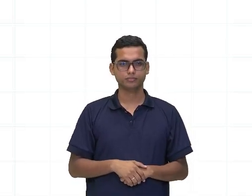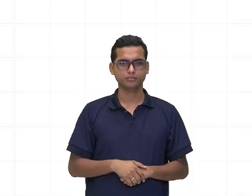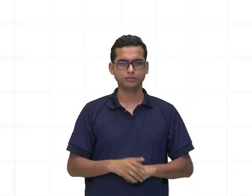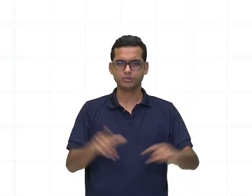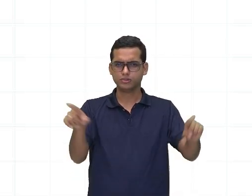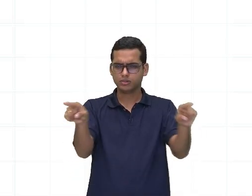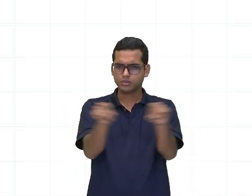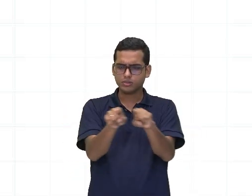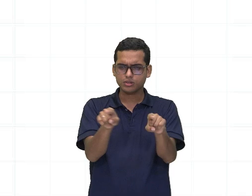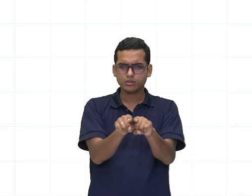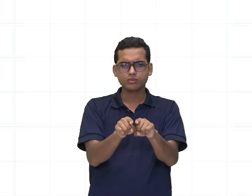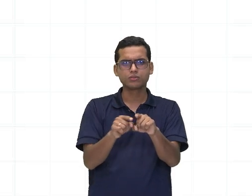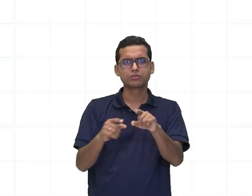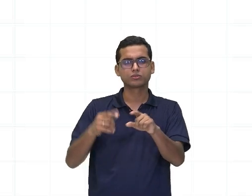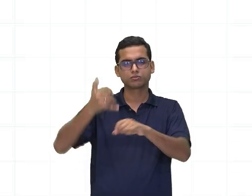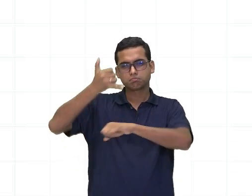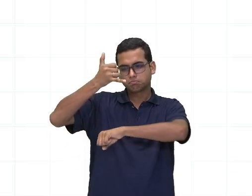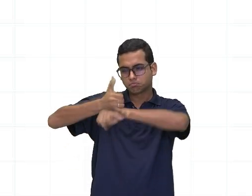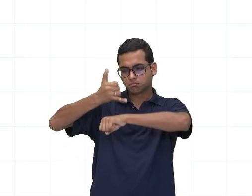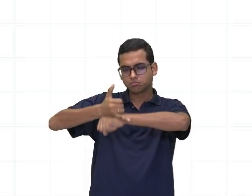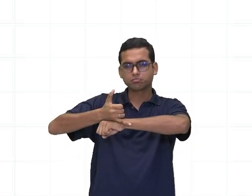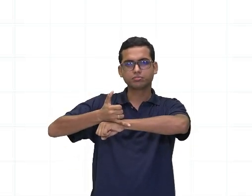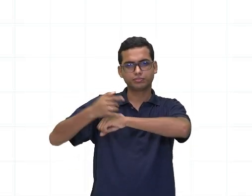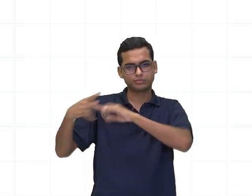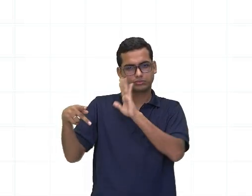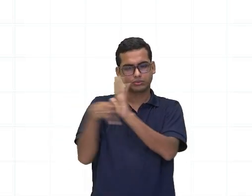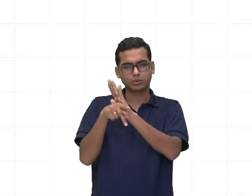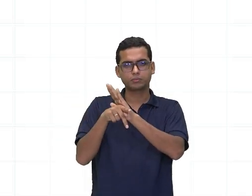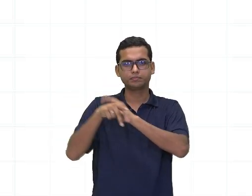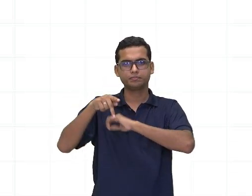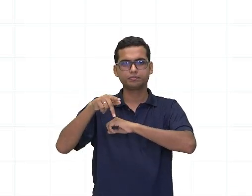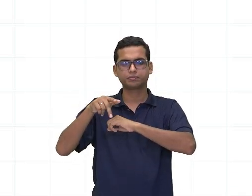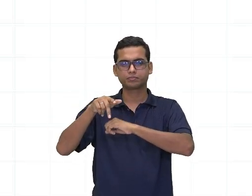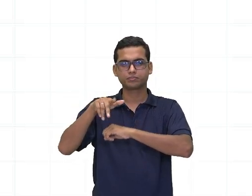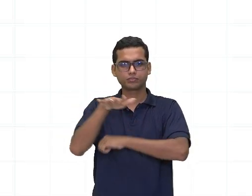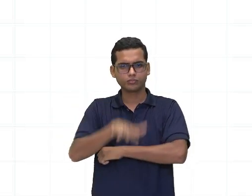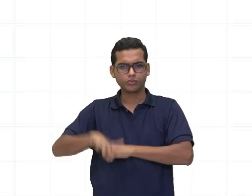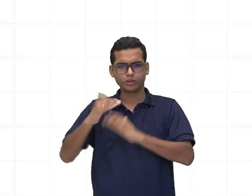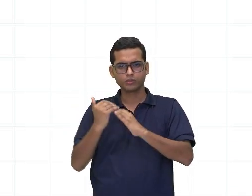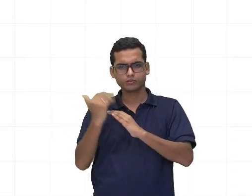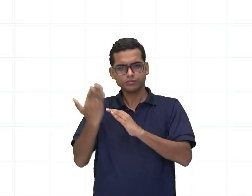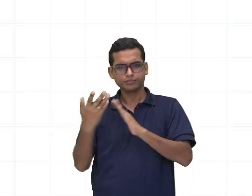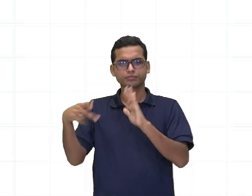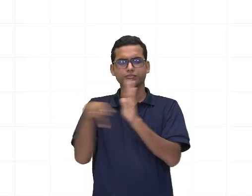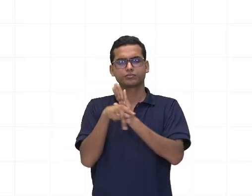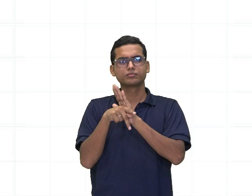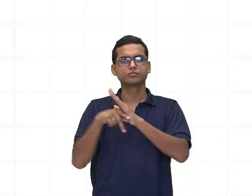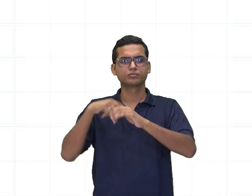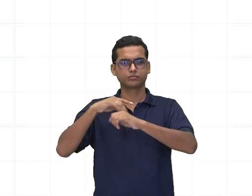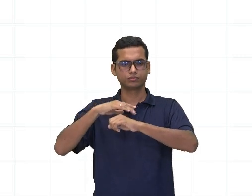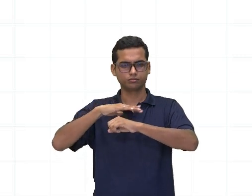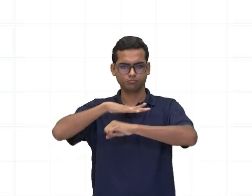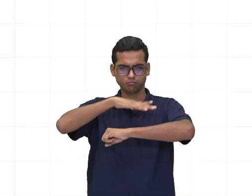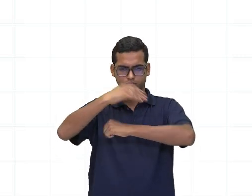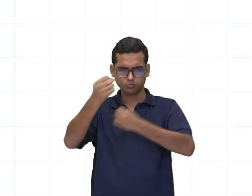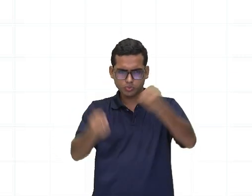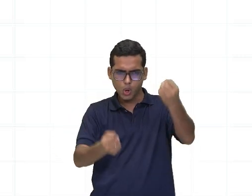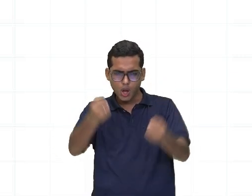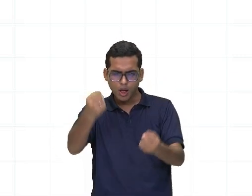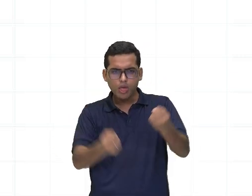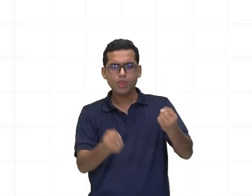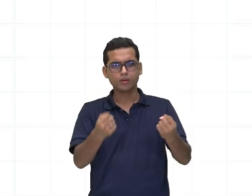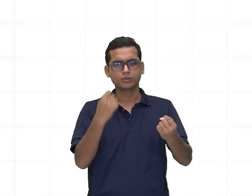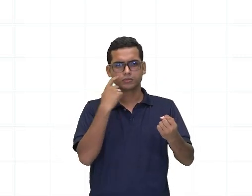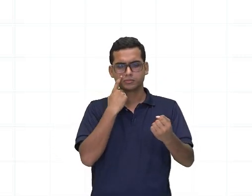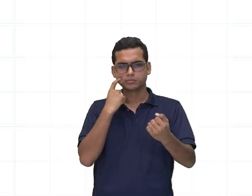metal que compõe ali, o reveste, a parte externa do carro, ele é também projetado para o quê?